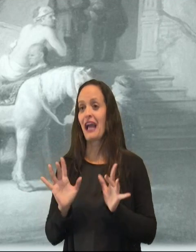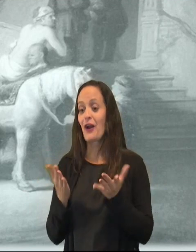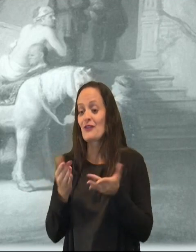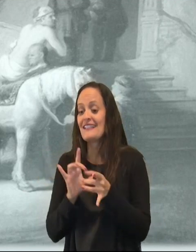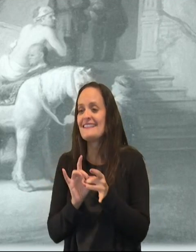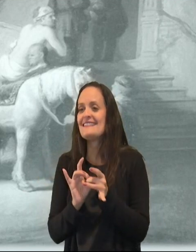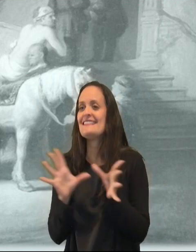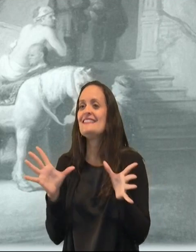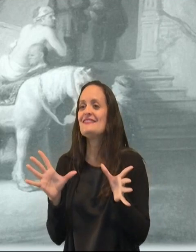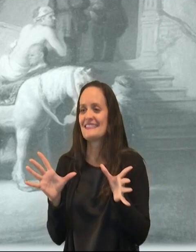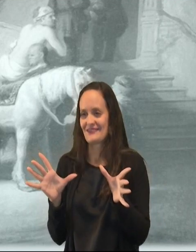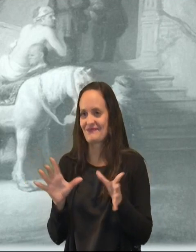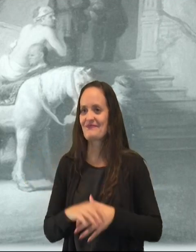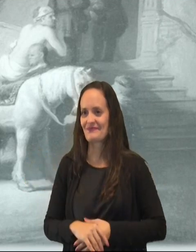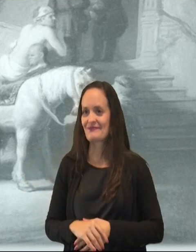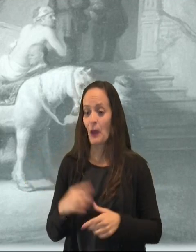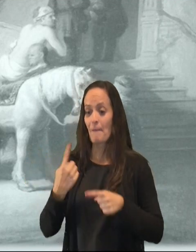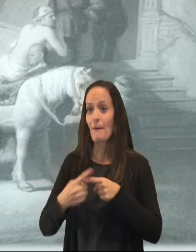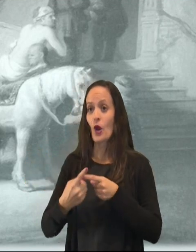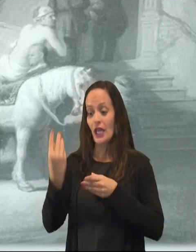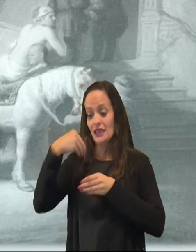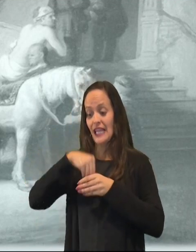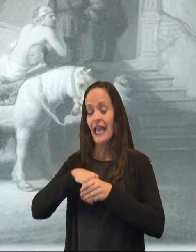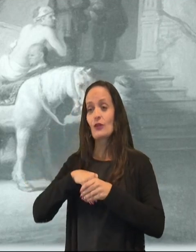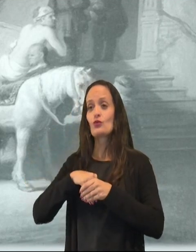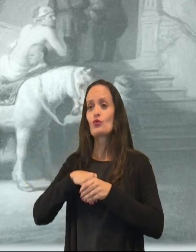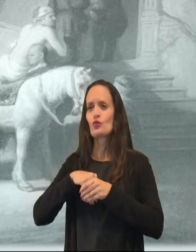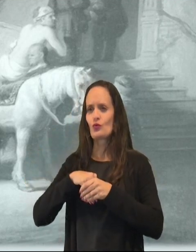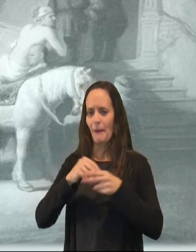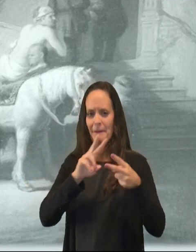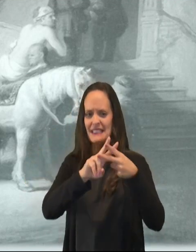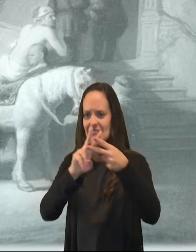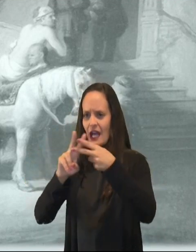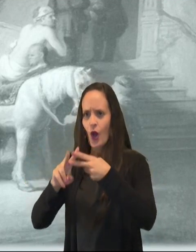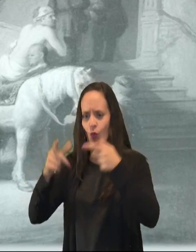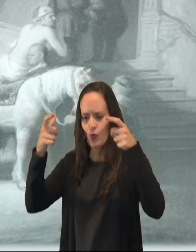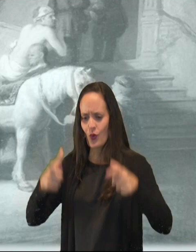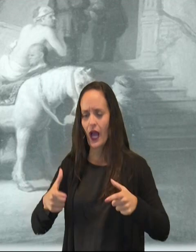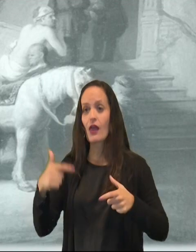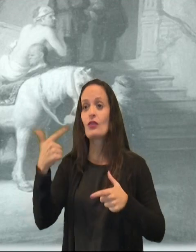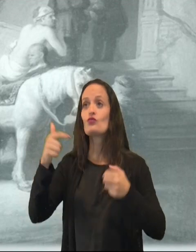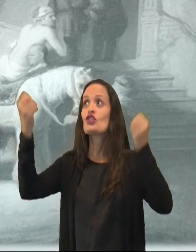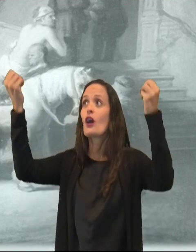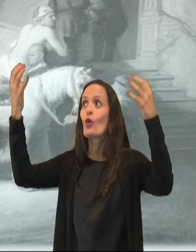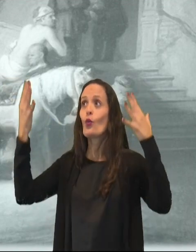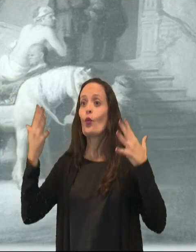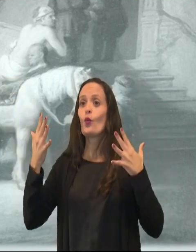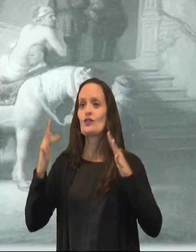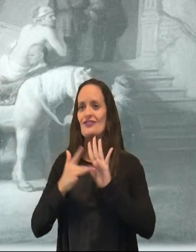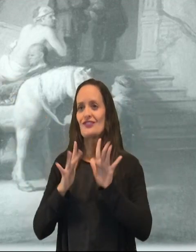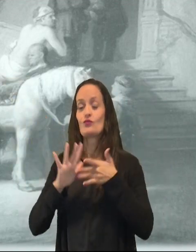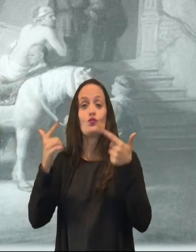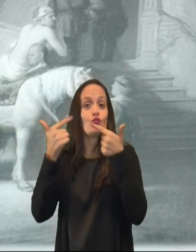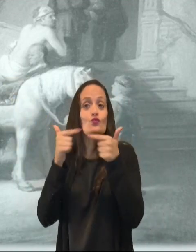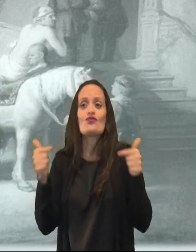havia ventilação, não havia luz naquele cárcere. Os discípulos estavam em verdadeiras e profundas